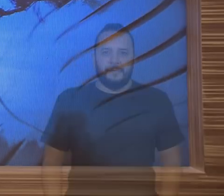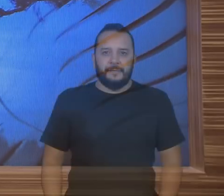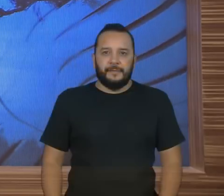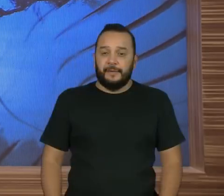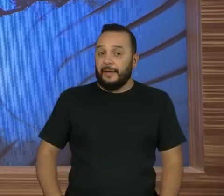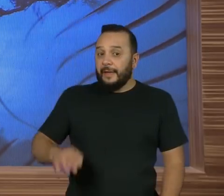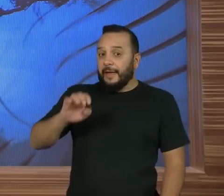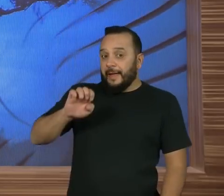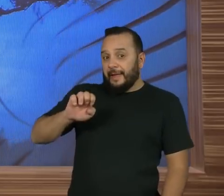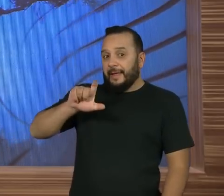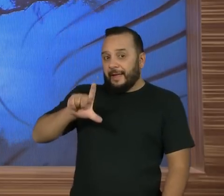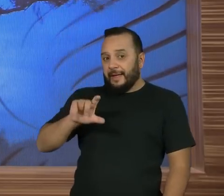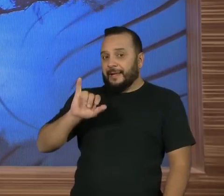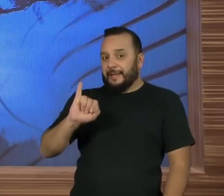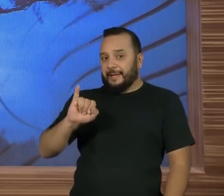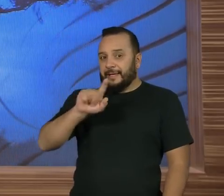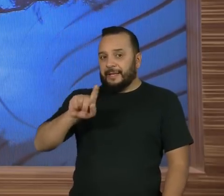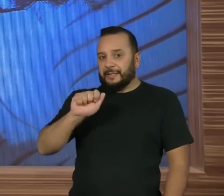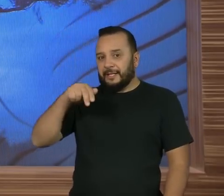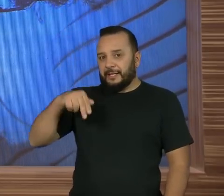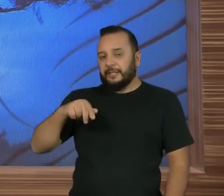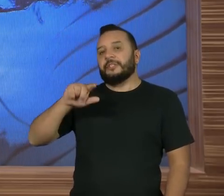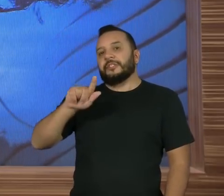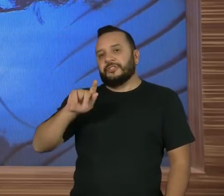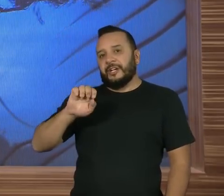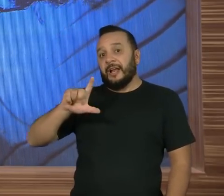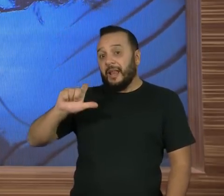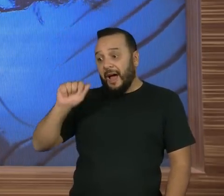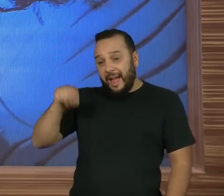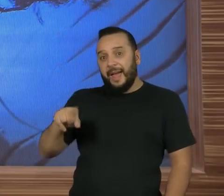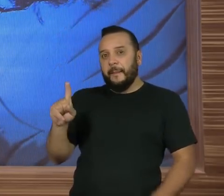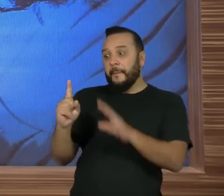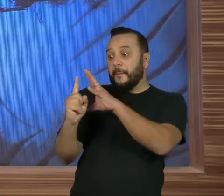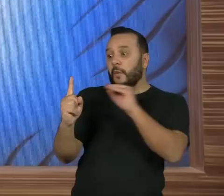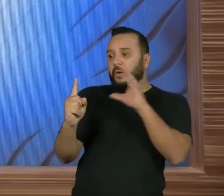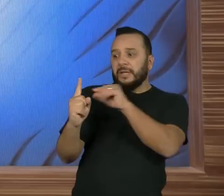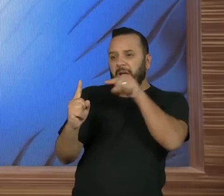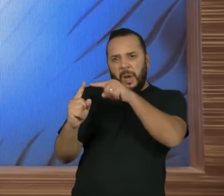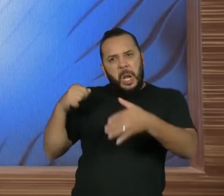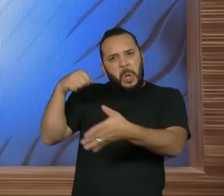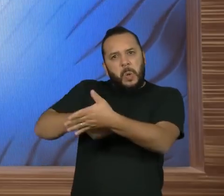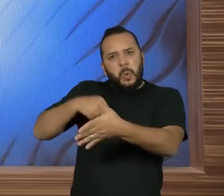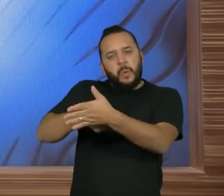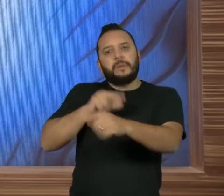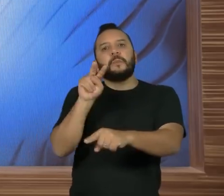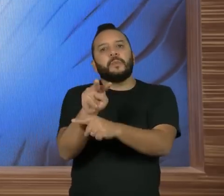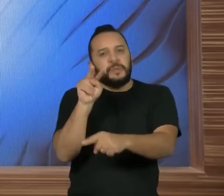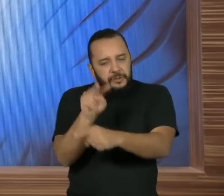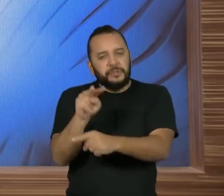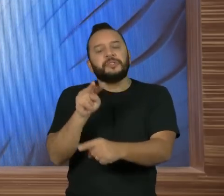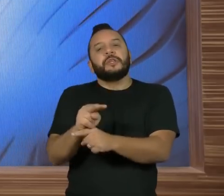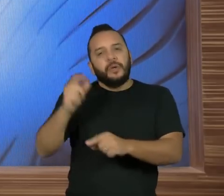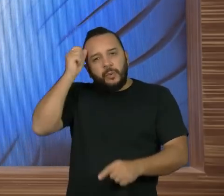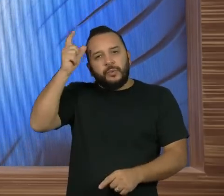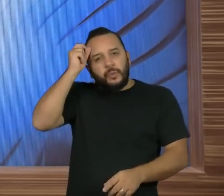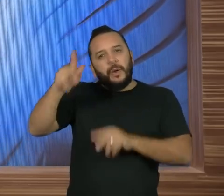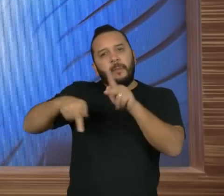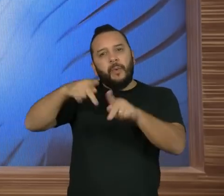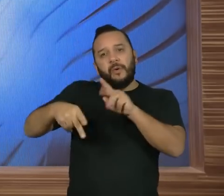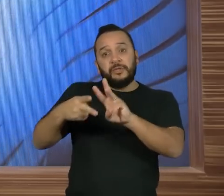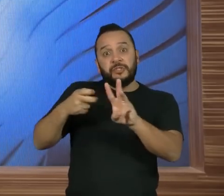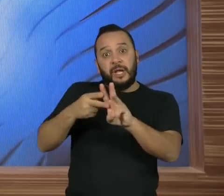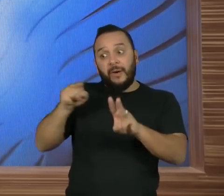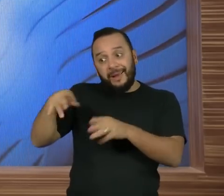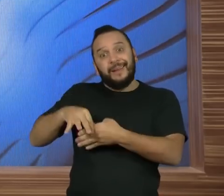Elisângela Baré é uma referência na luta pela preservação da cultura dos povos originários. A líder indígena faz